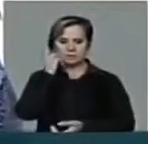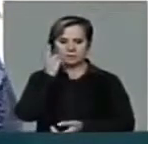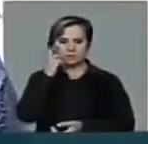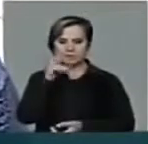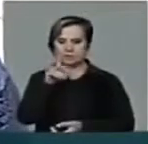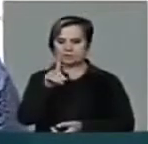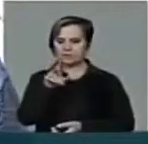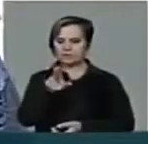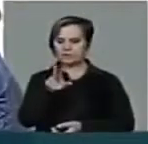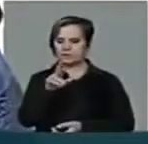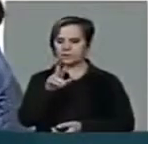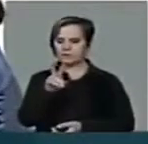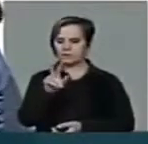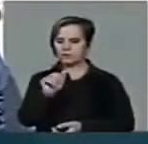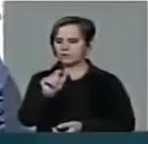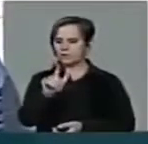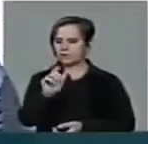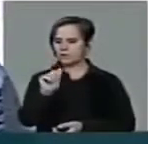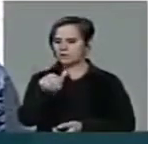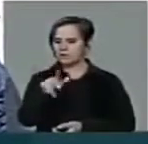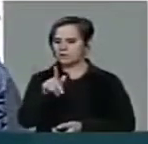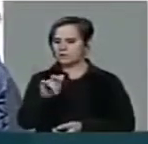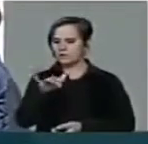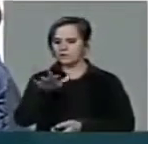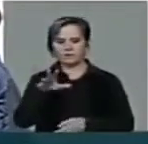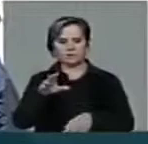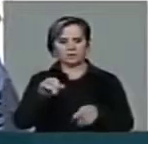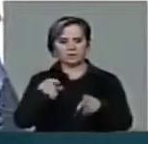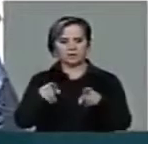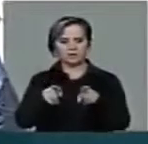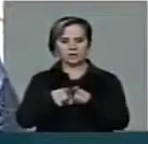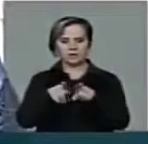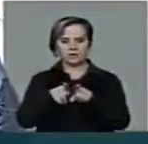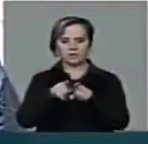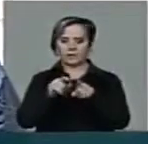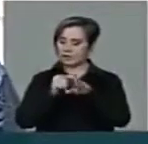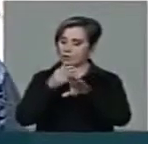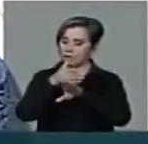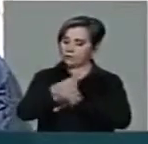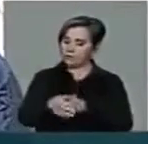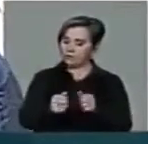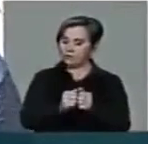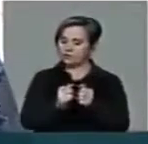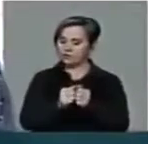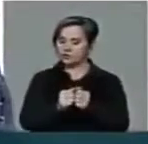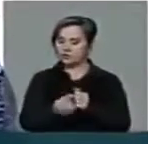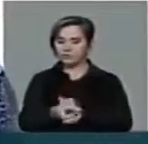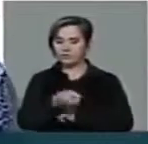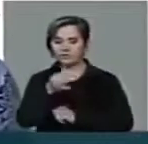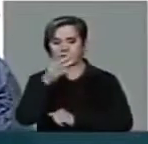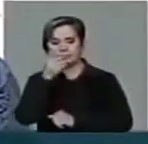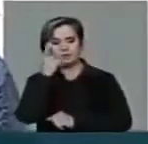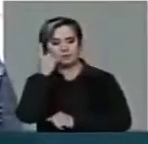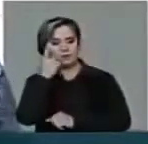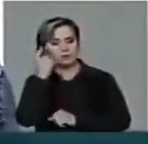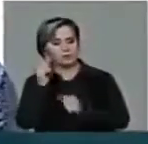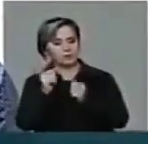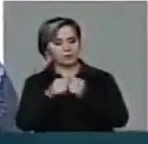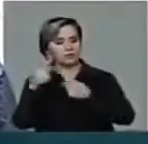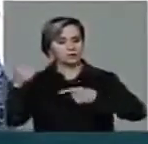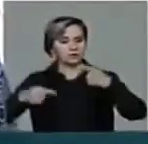Ângelo, e também comparecendo o deputado Celindo do Sintrocel e o deputado Rogério, que debateram